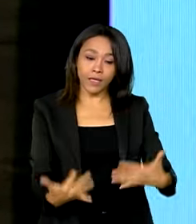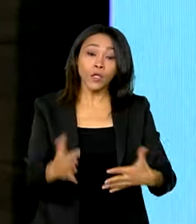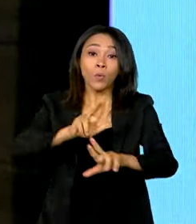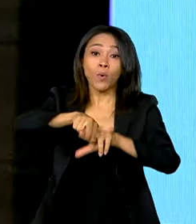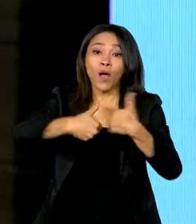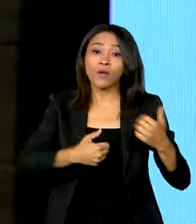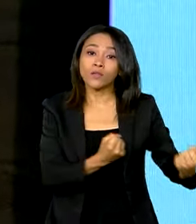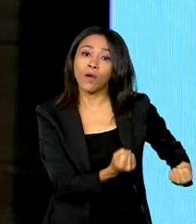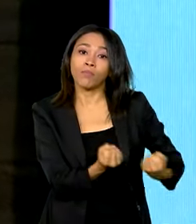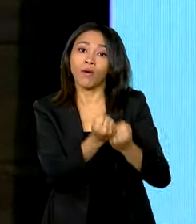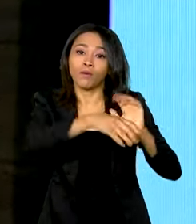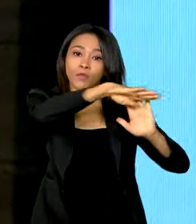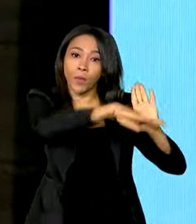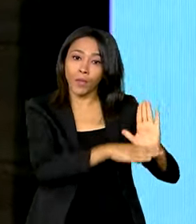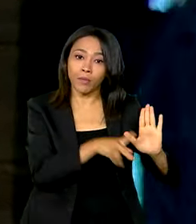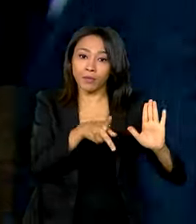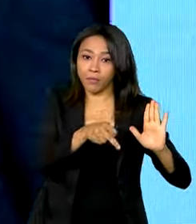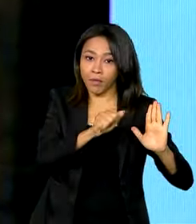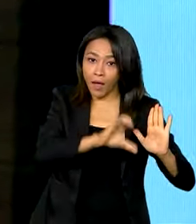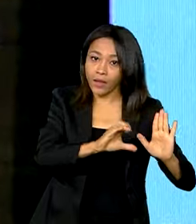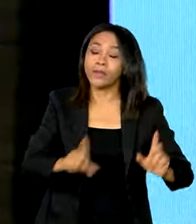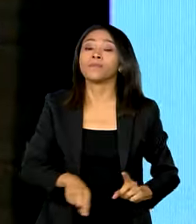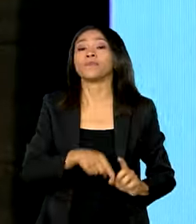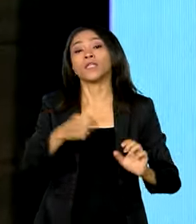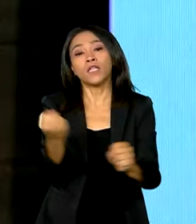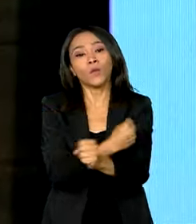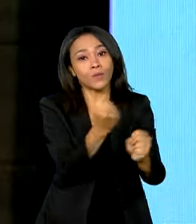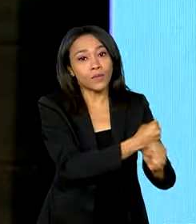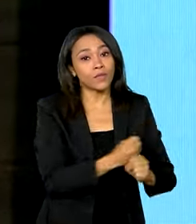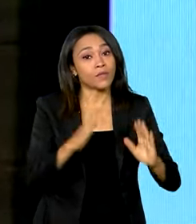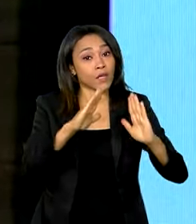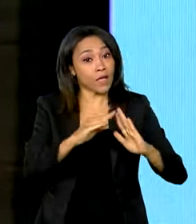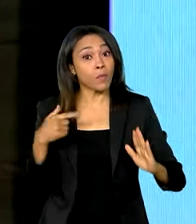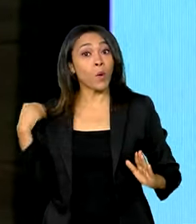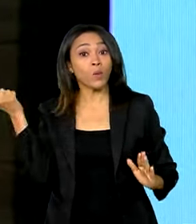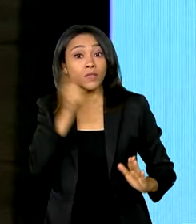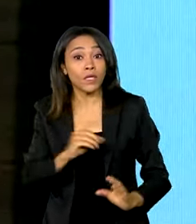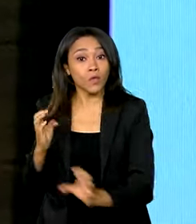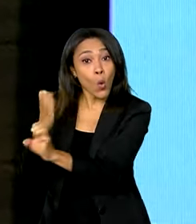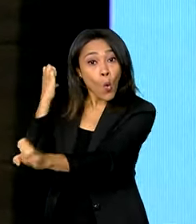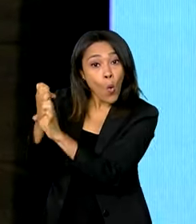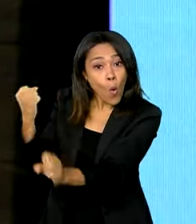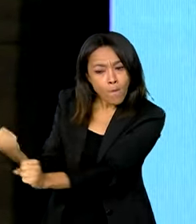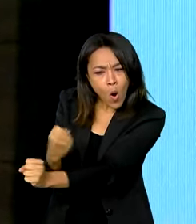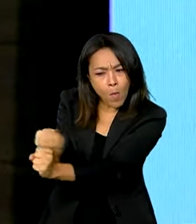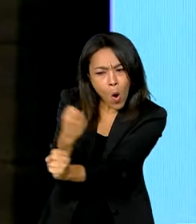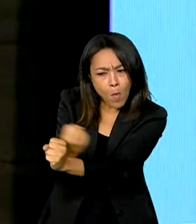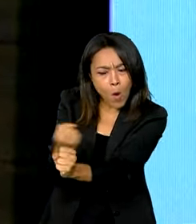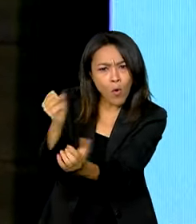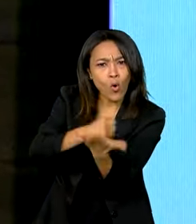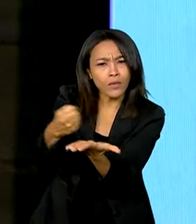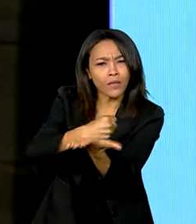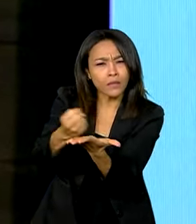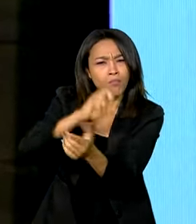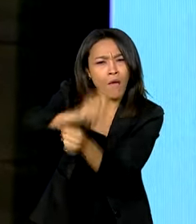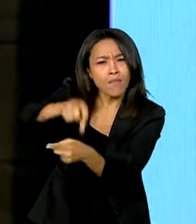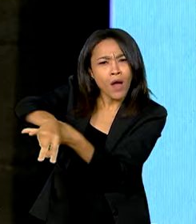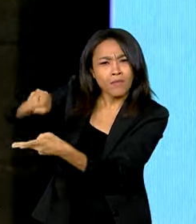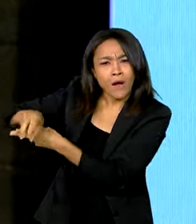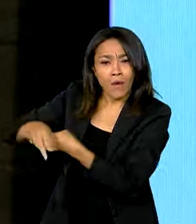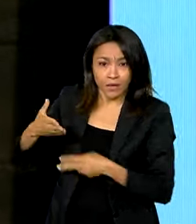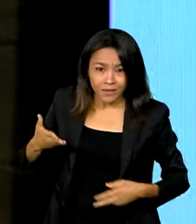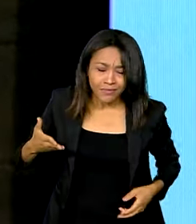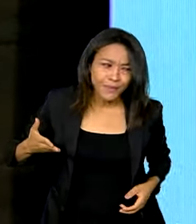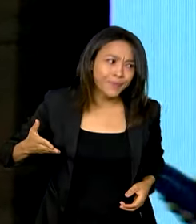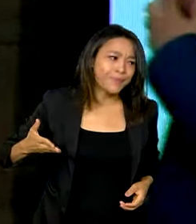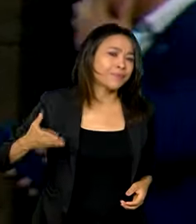conta das obras do Minha Casa Minha Vida, nós estamos chegando na construção civil ao pleno emprego. Isso é muito importante. Que além, como eu